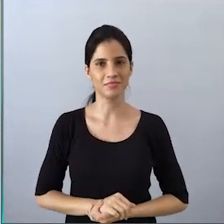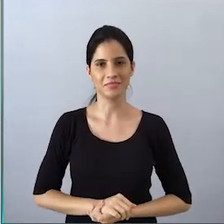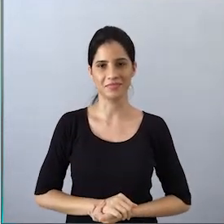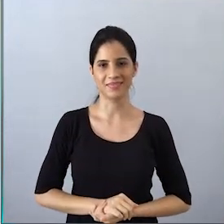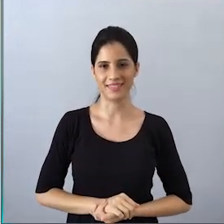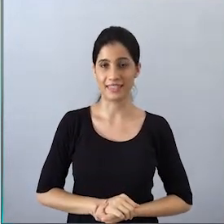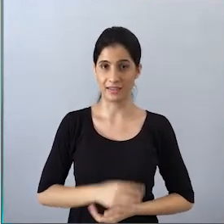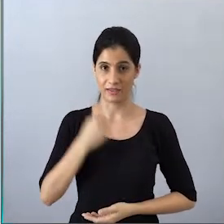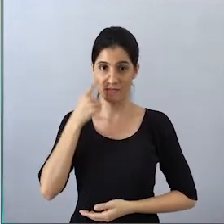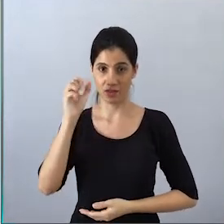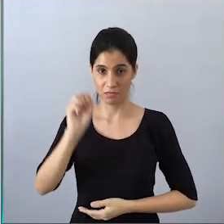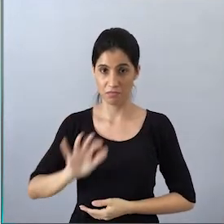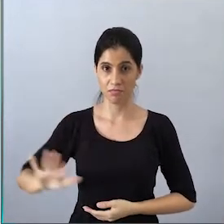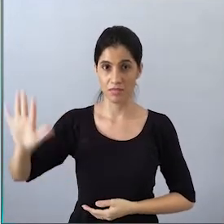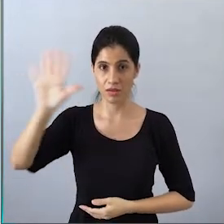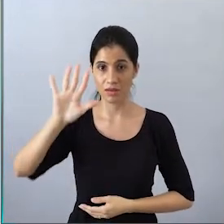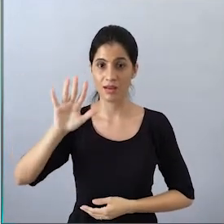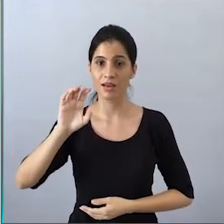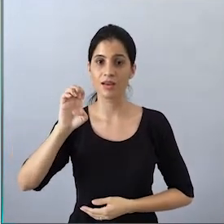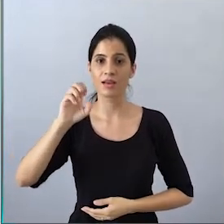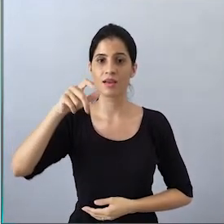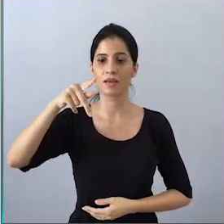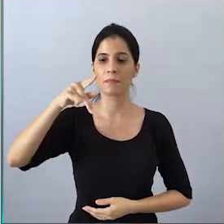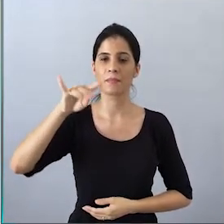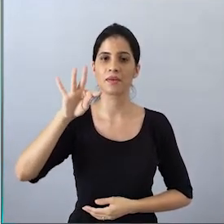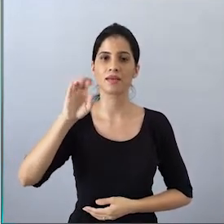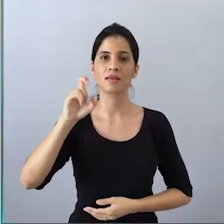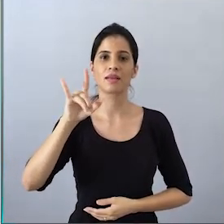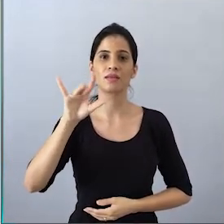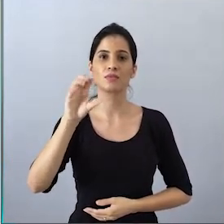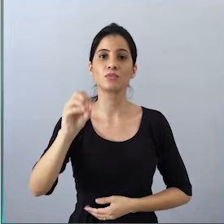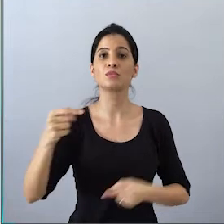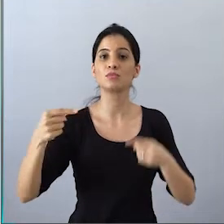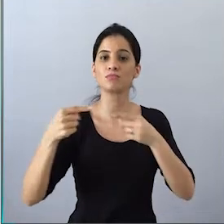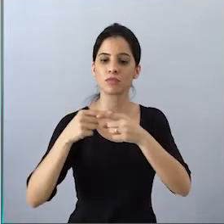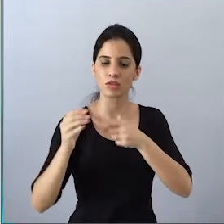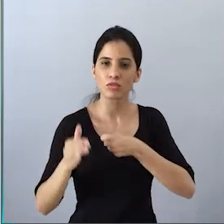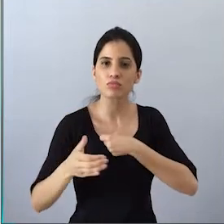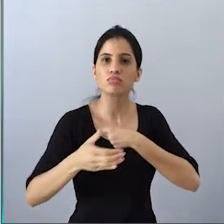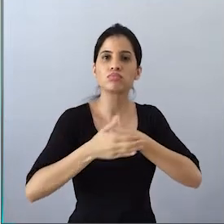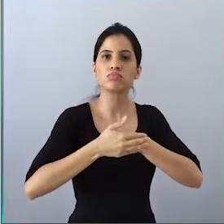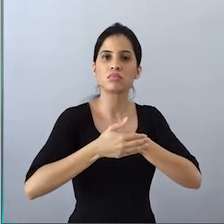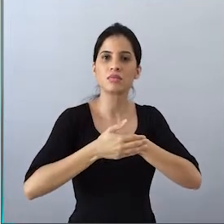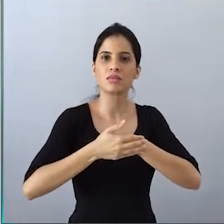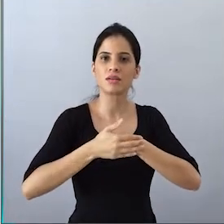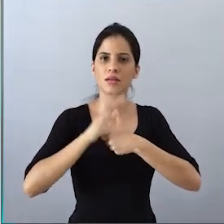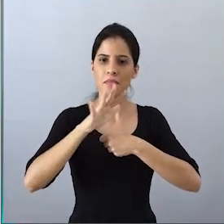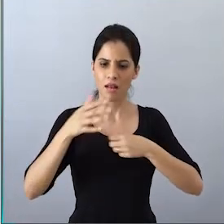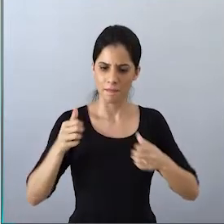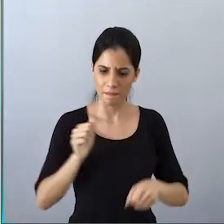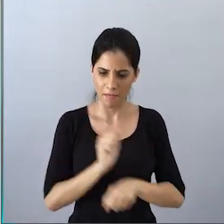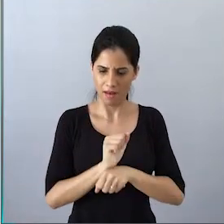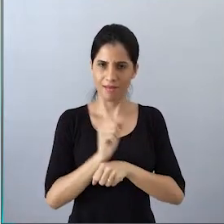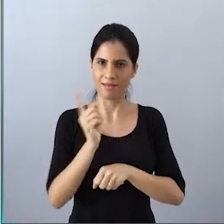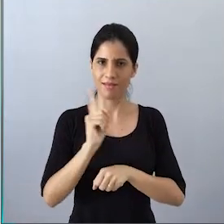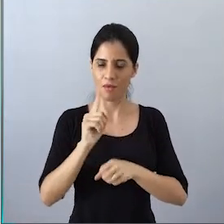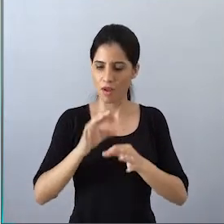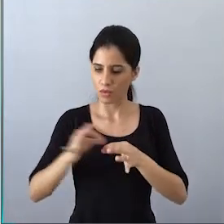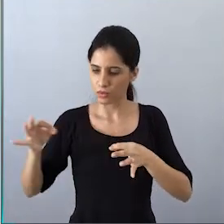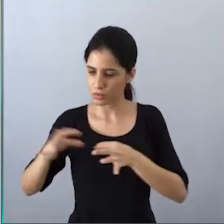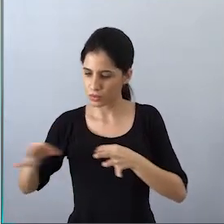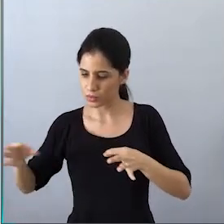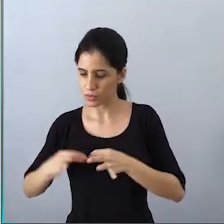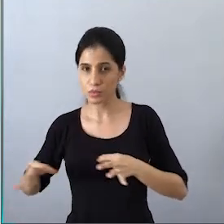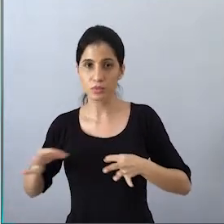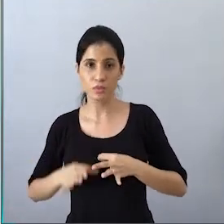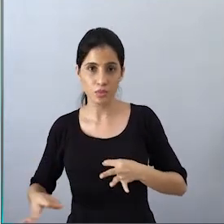O epitélio, neste caso, é definido como epitélio de revestimento e caracteriza-se por ser de tipo contínuo, ou seja,